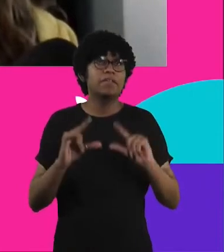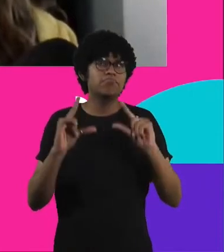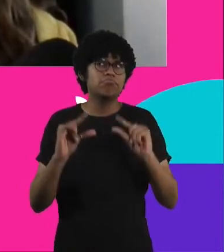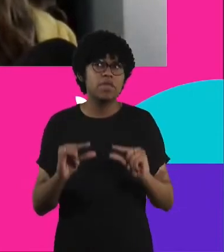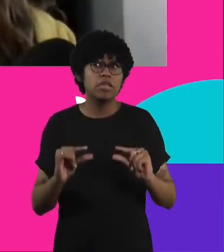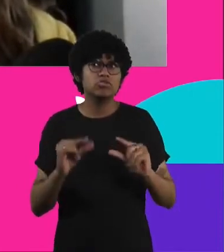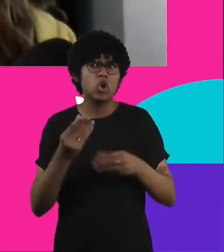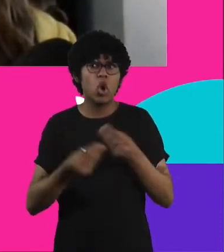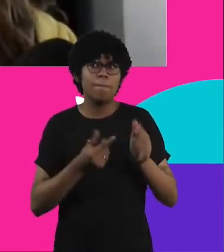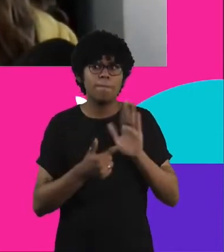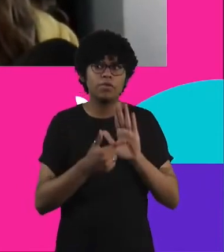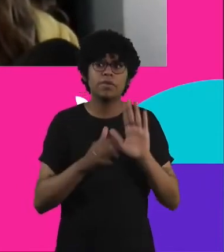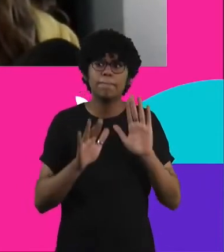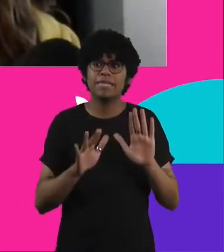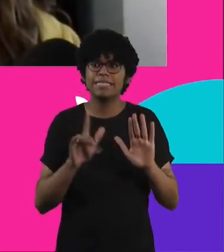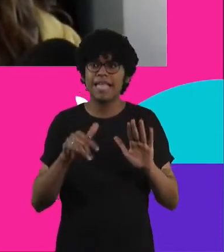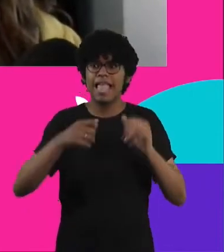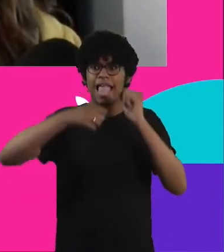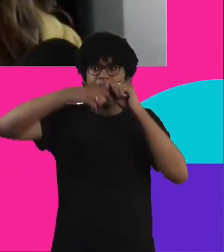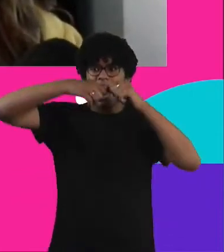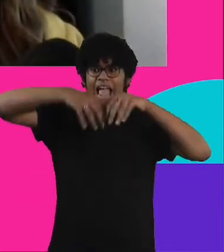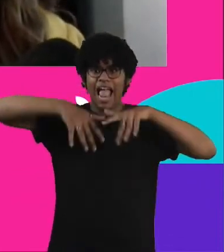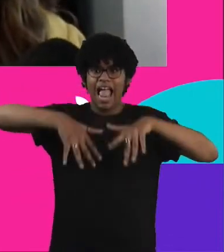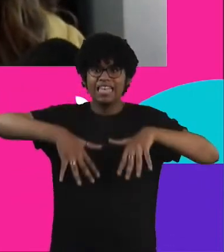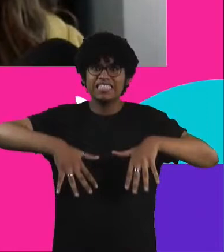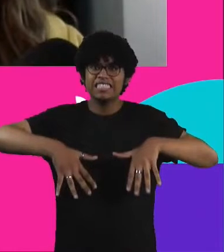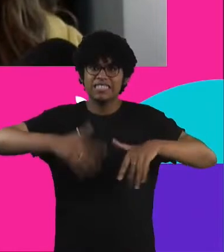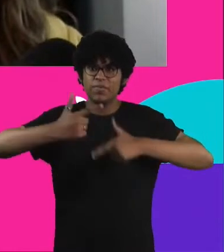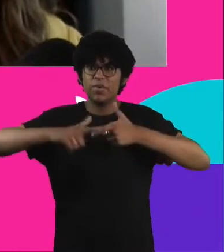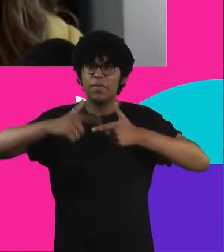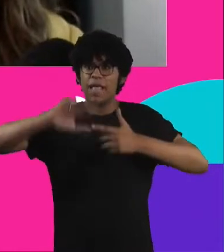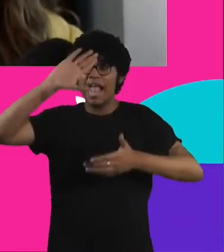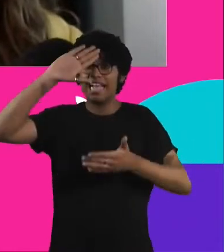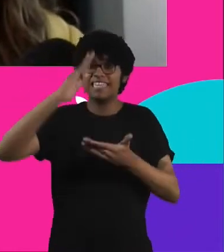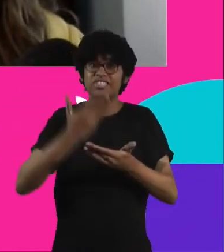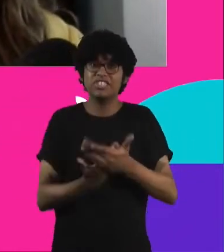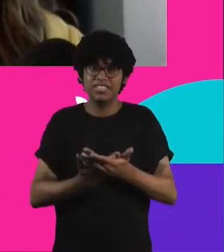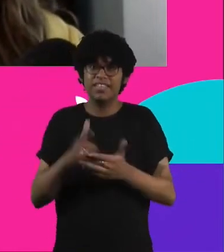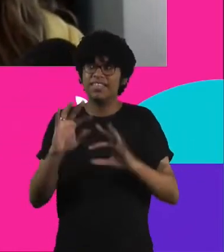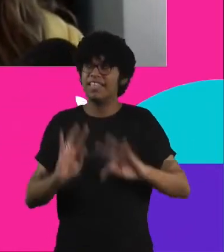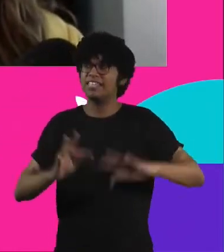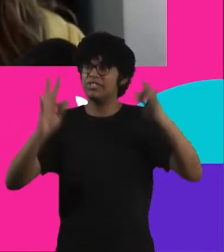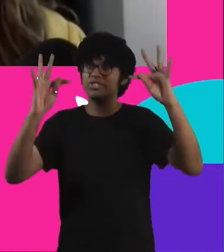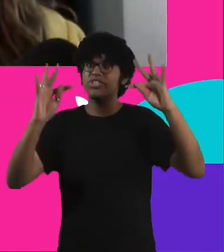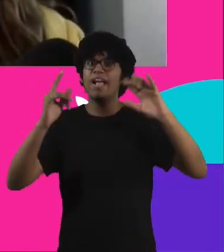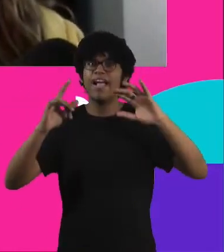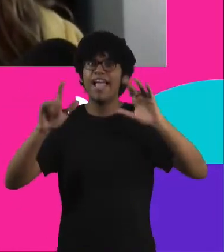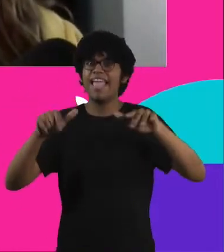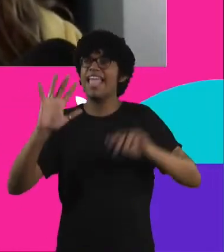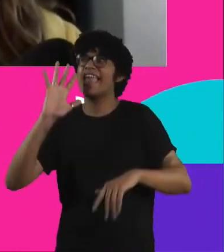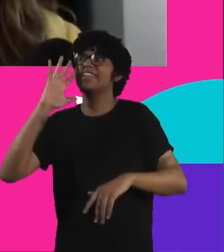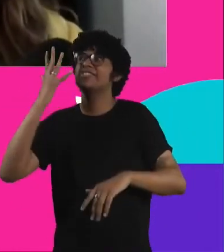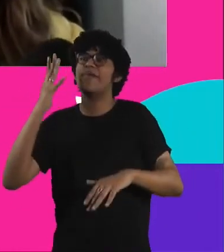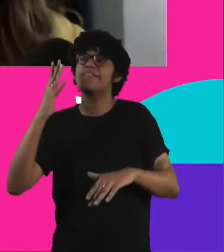se manifesta e mais na raiz do problema, que é a crença de que a tecnologia ela traz soluções neutras para